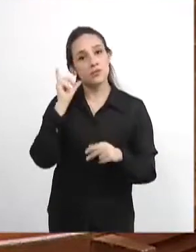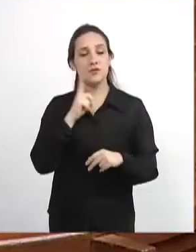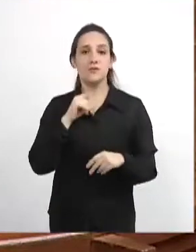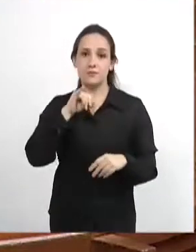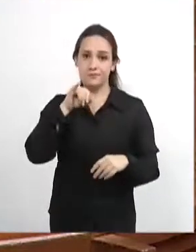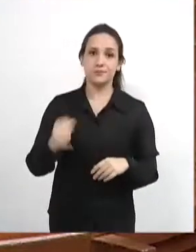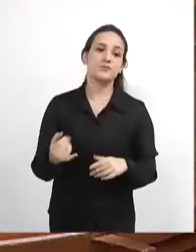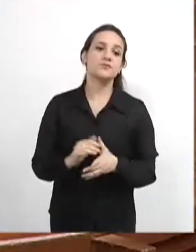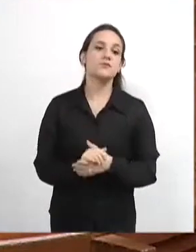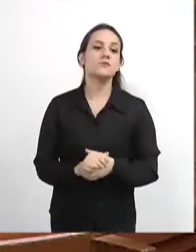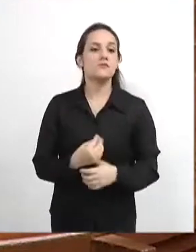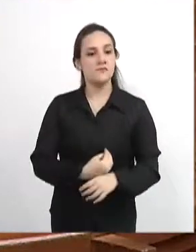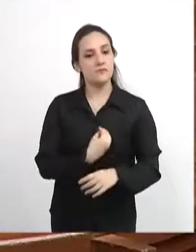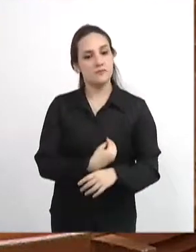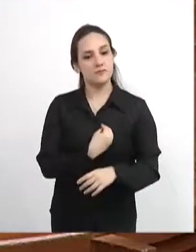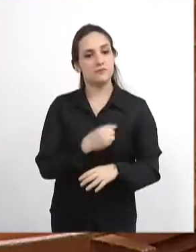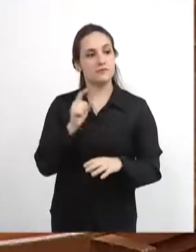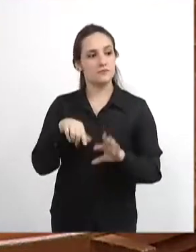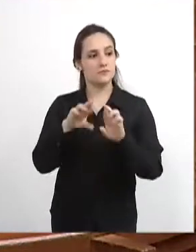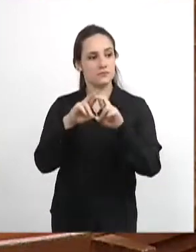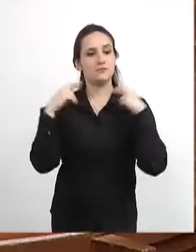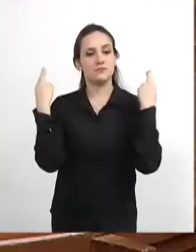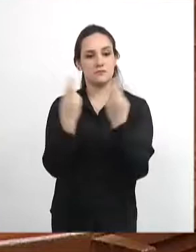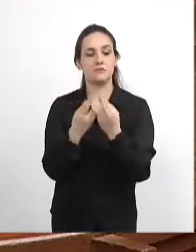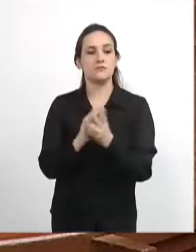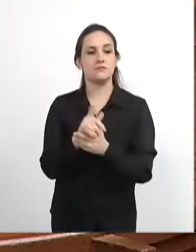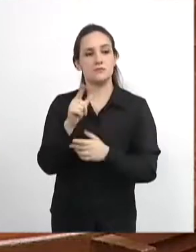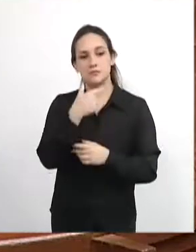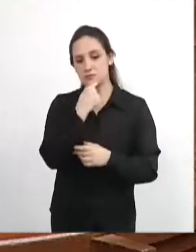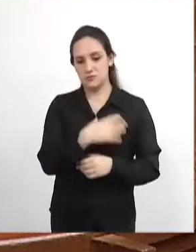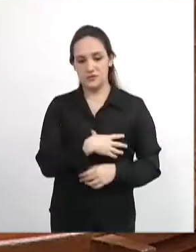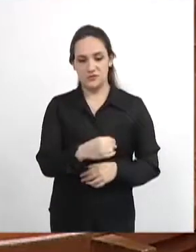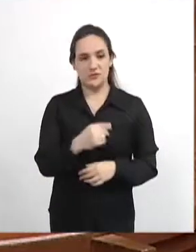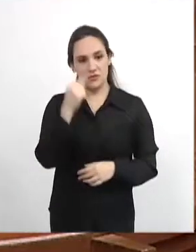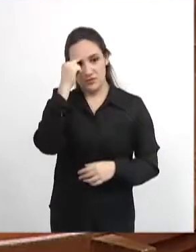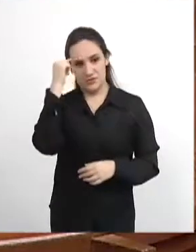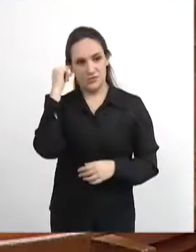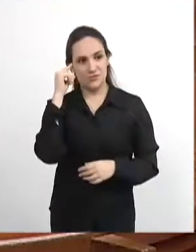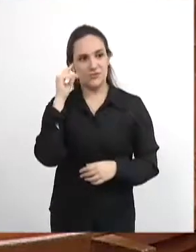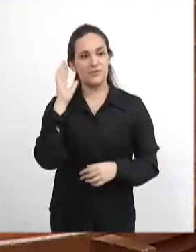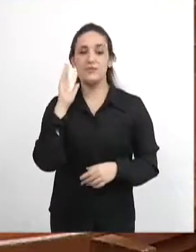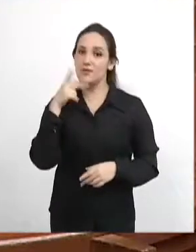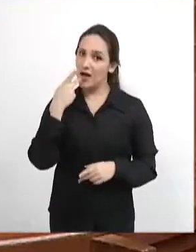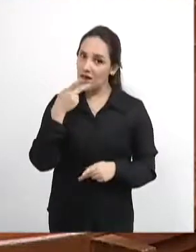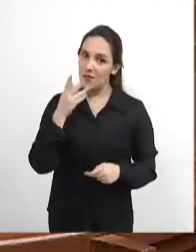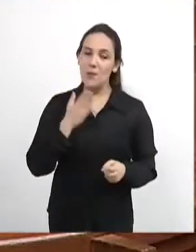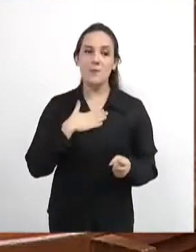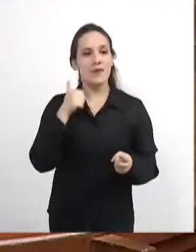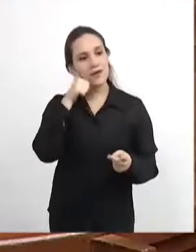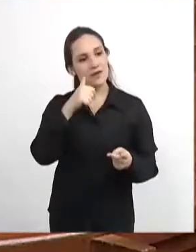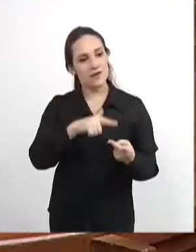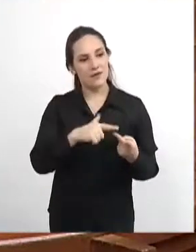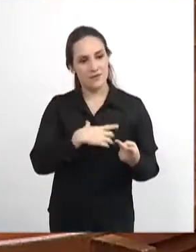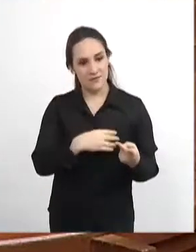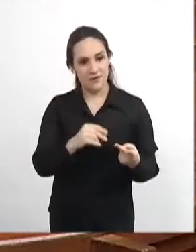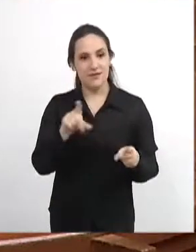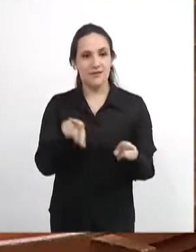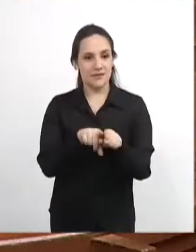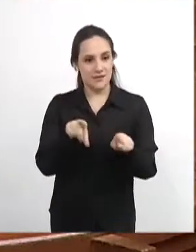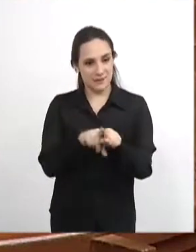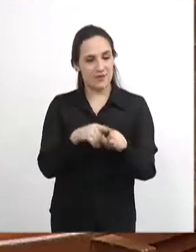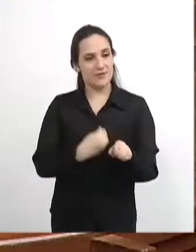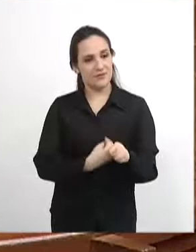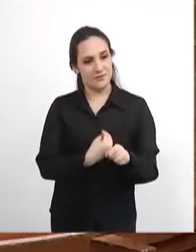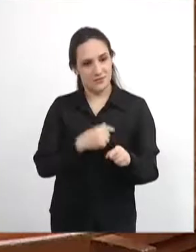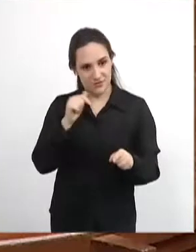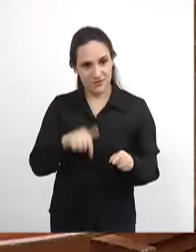de participar desta sessão. O filho do Herculano usou dessa tribuna, a minha filha Lorena também usou